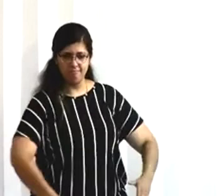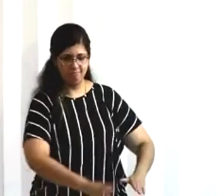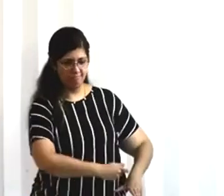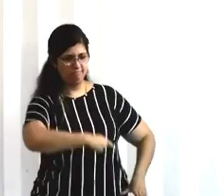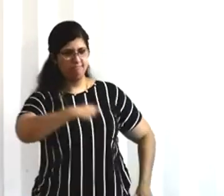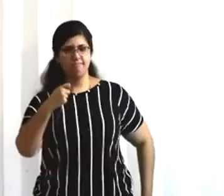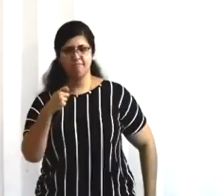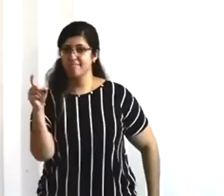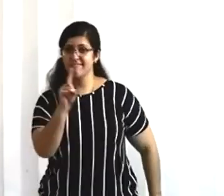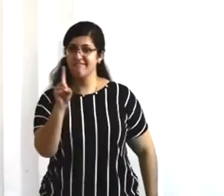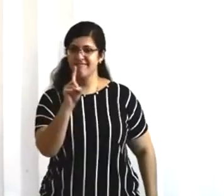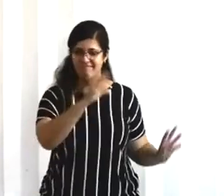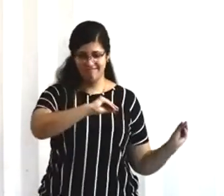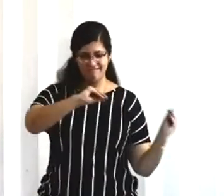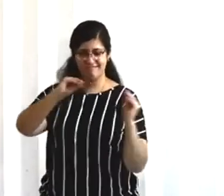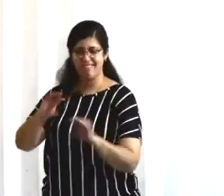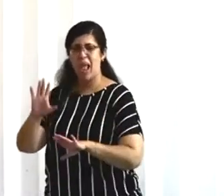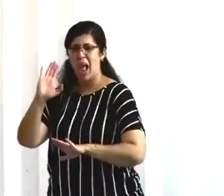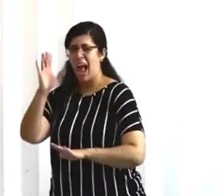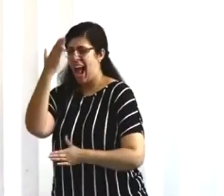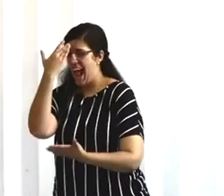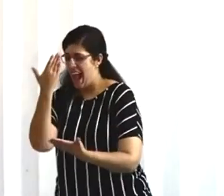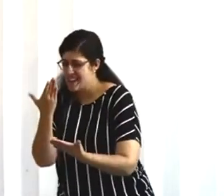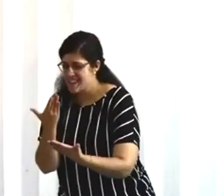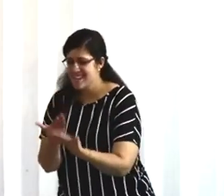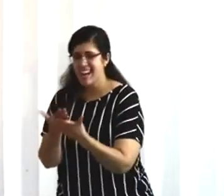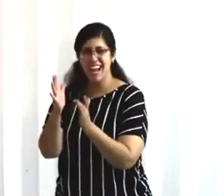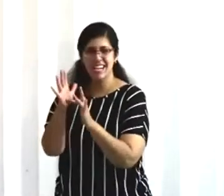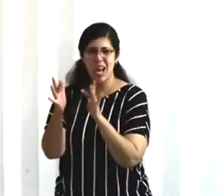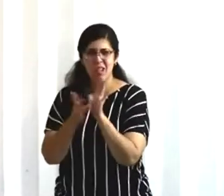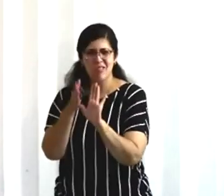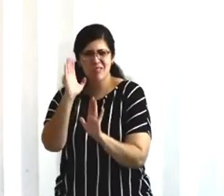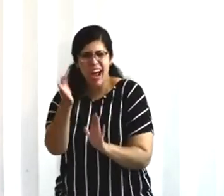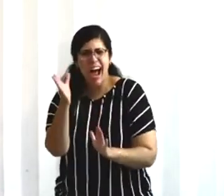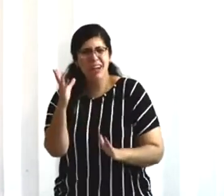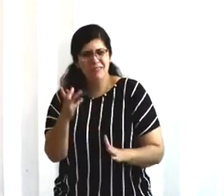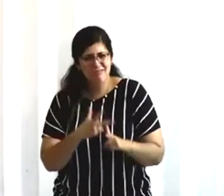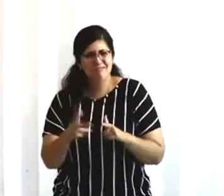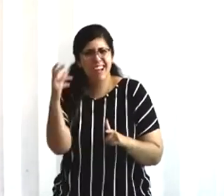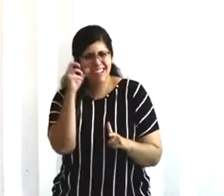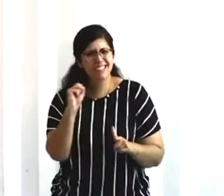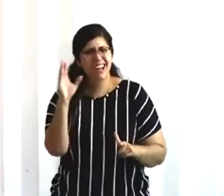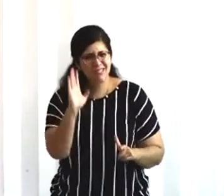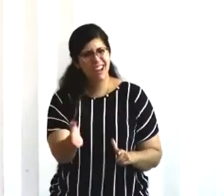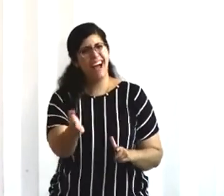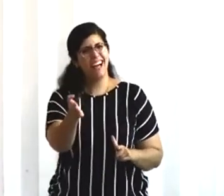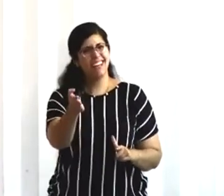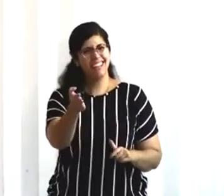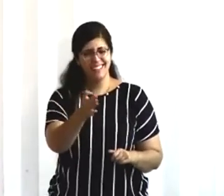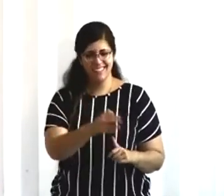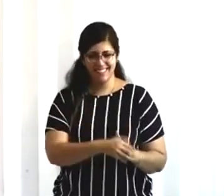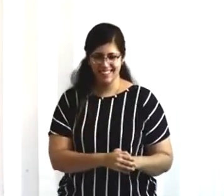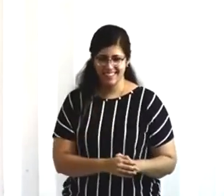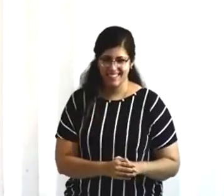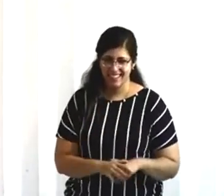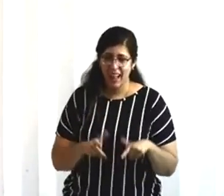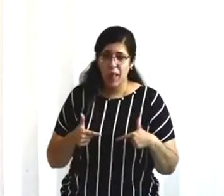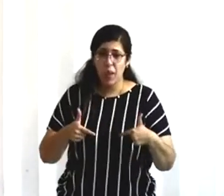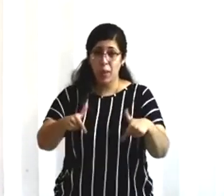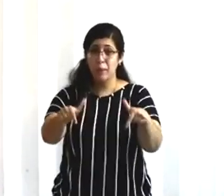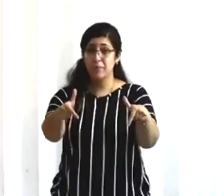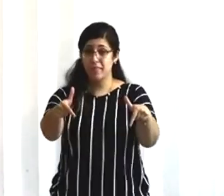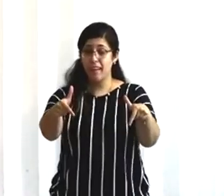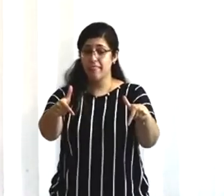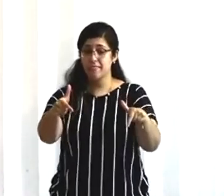Cordeiro. Nós não precisamos guerrear a batalha que foi guerreada por Cristo, mas nós temos que guerrear assim